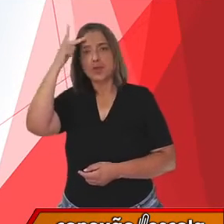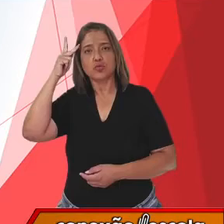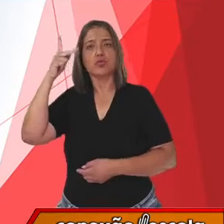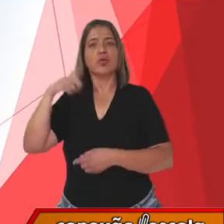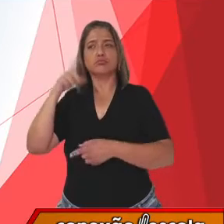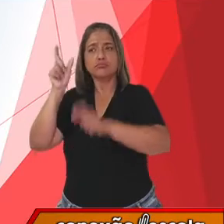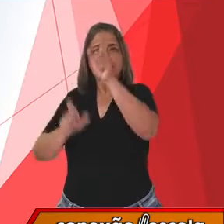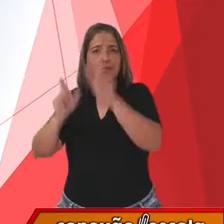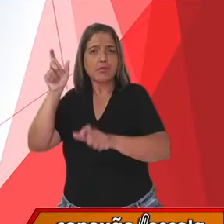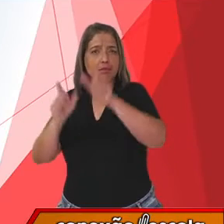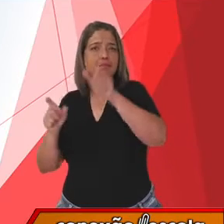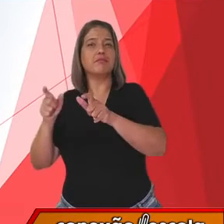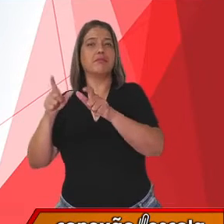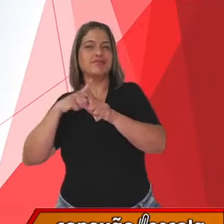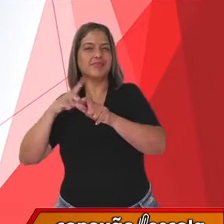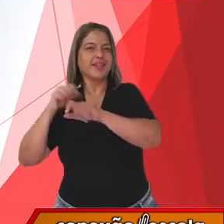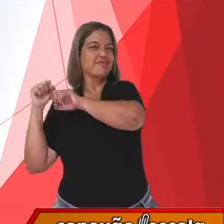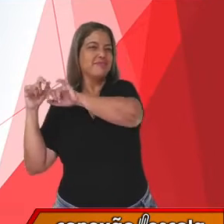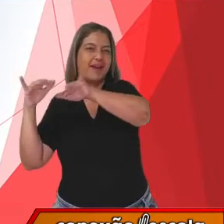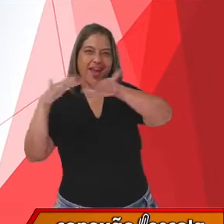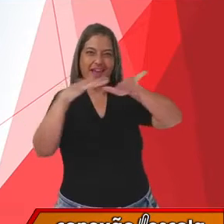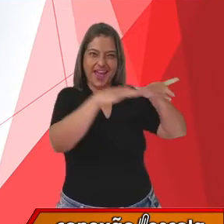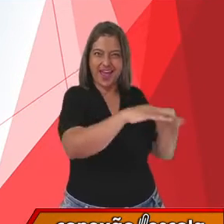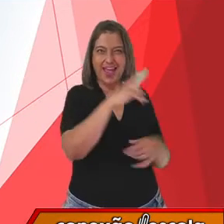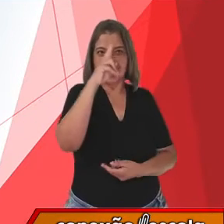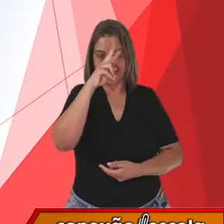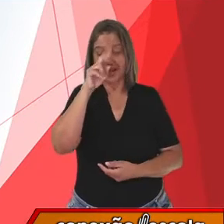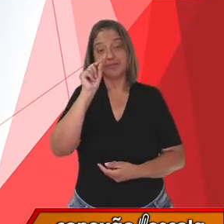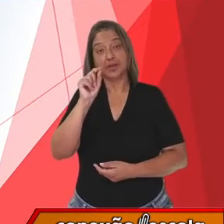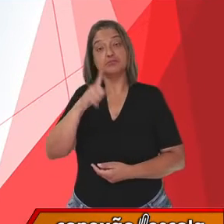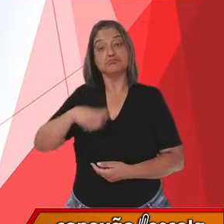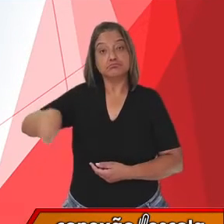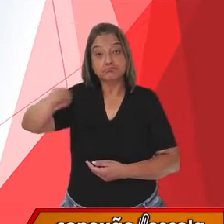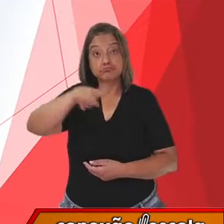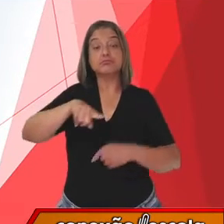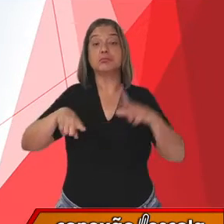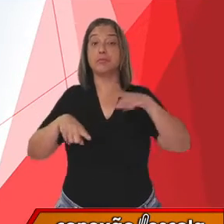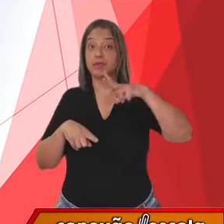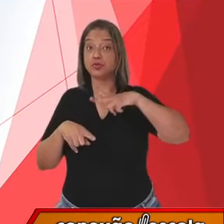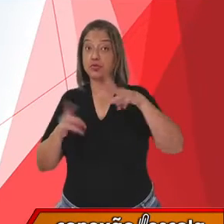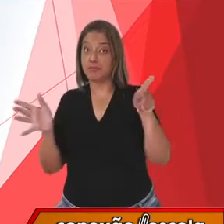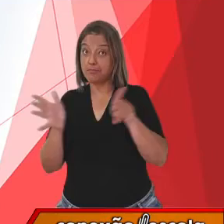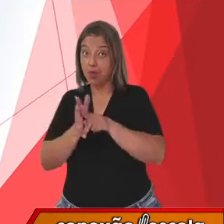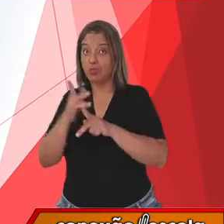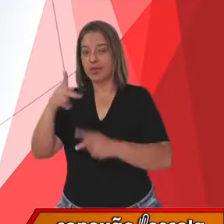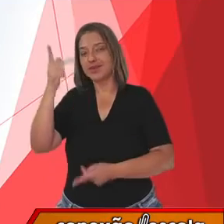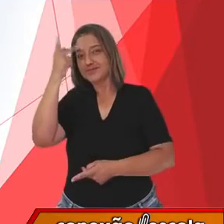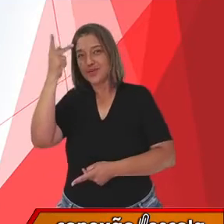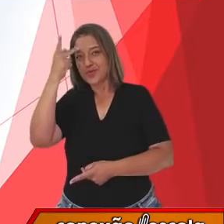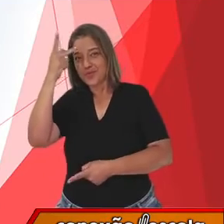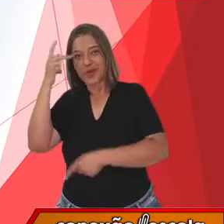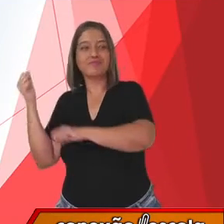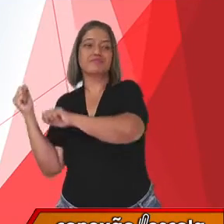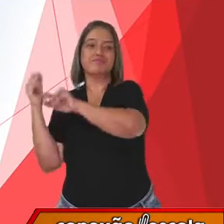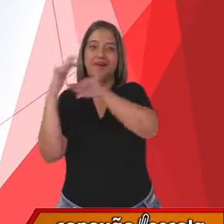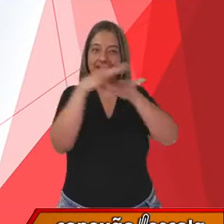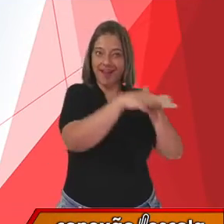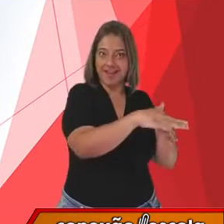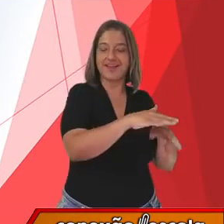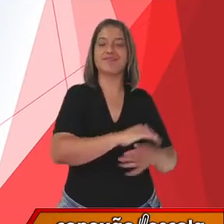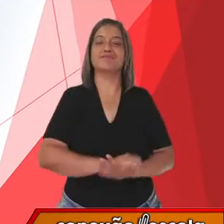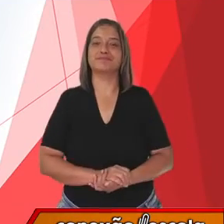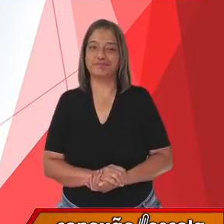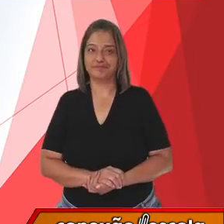expedições, lembra das bandeiras? Que as bandeiras eram as expedições particulares que saíam de São Paulo?